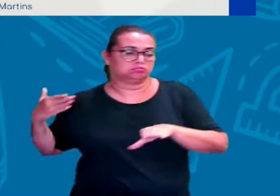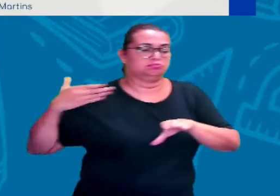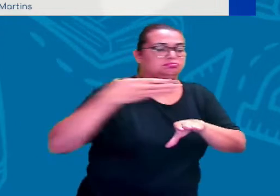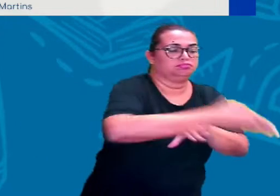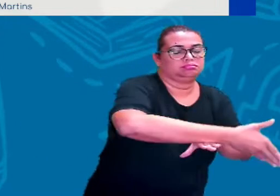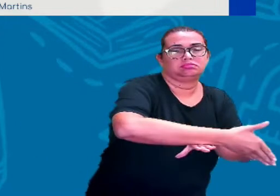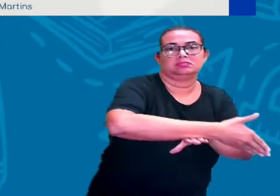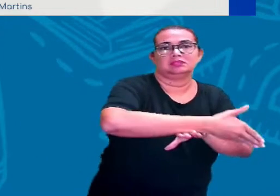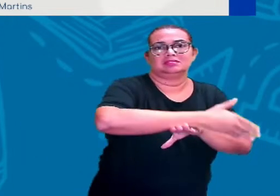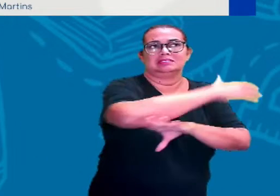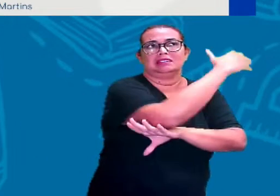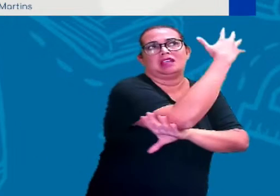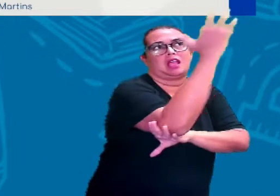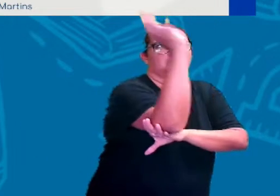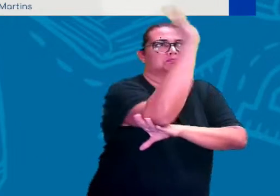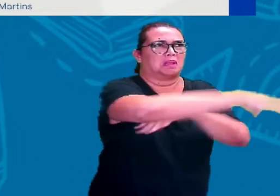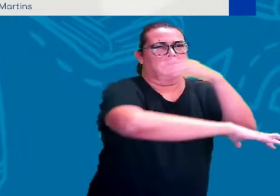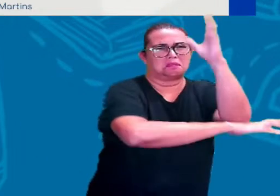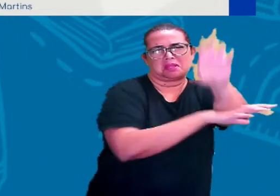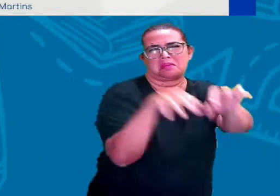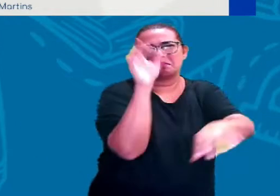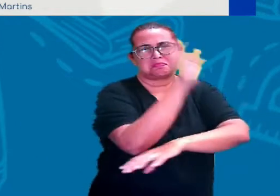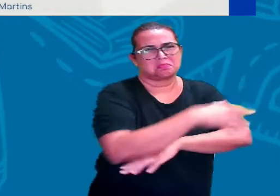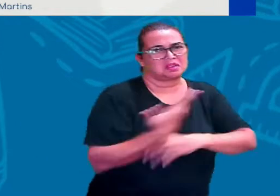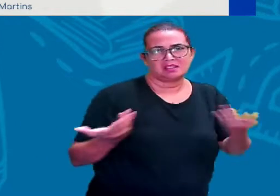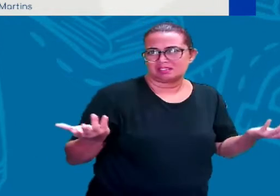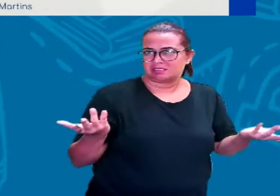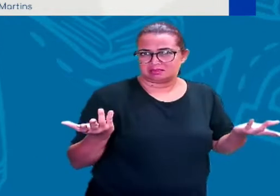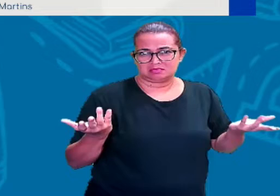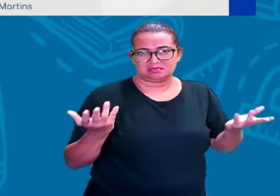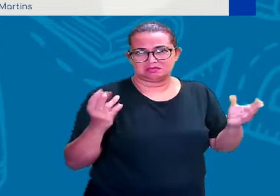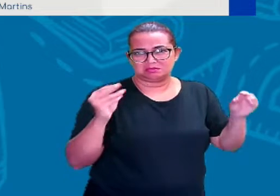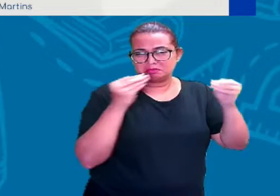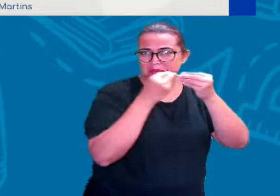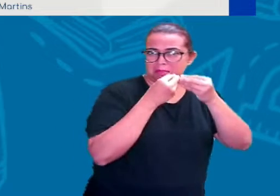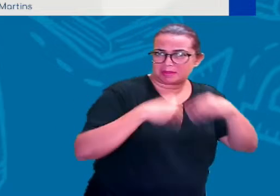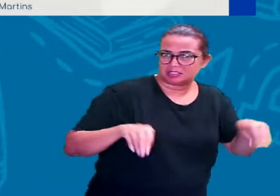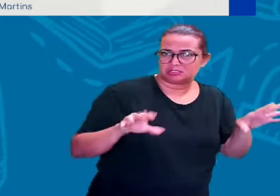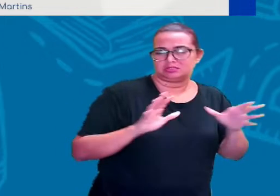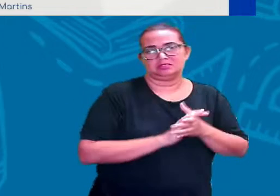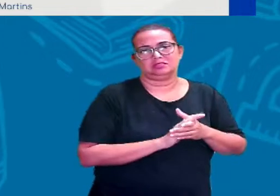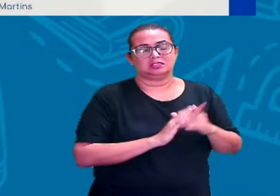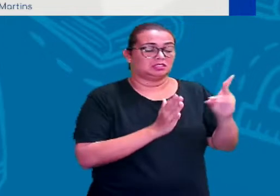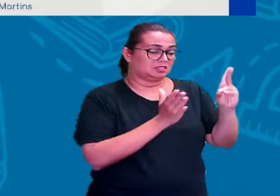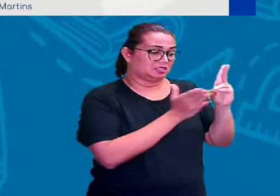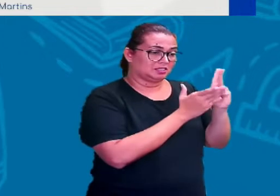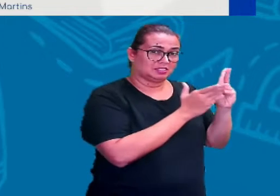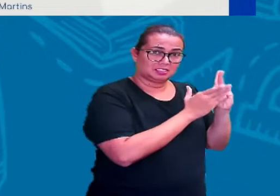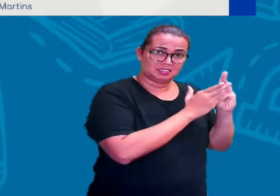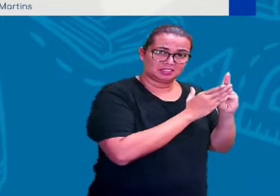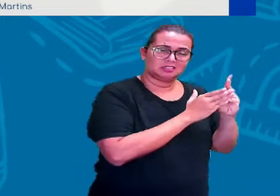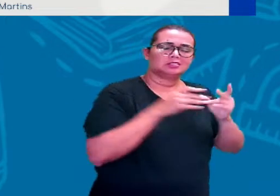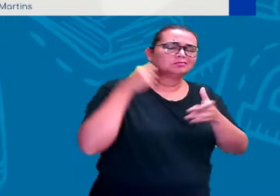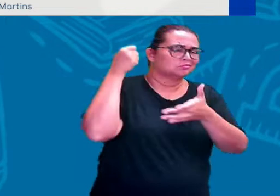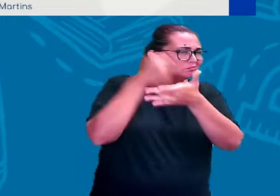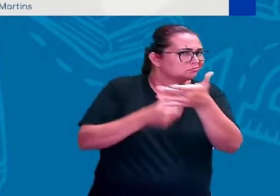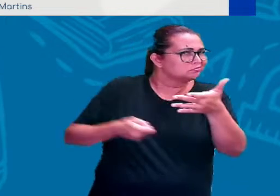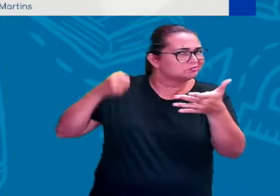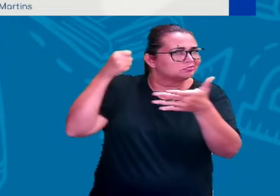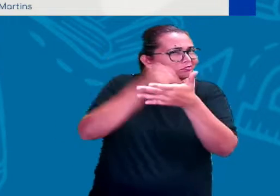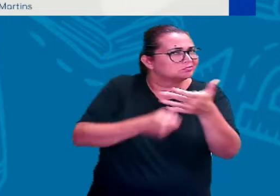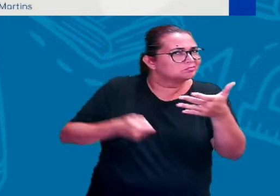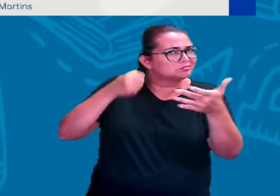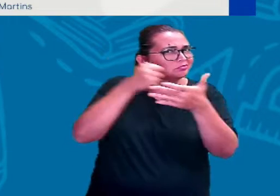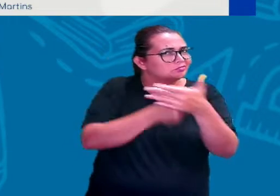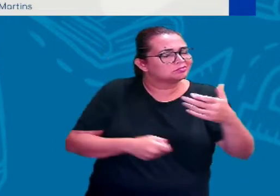povos indígenas, historicamente, sempre lutaram e ainda lutam, ainda resistem, né, contra o